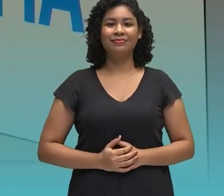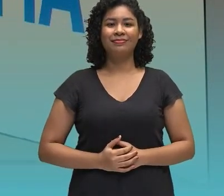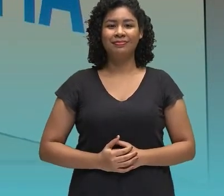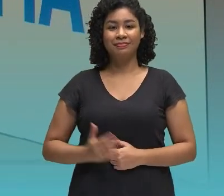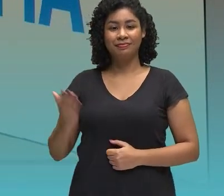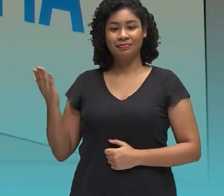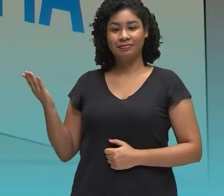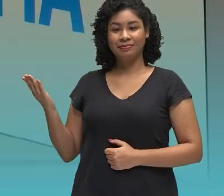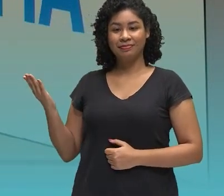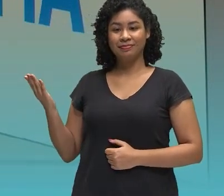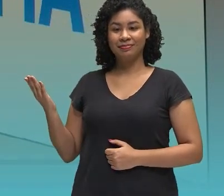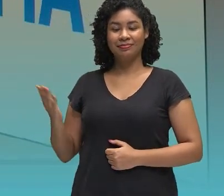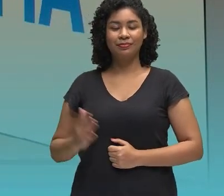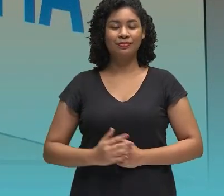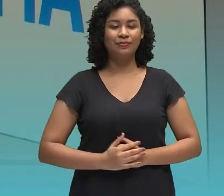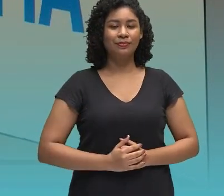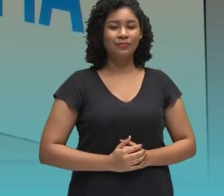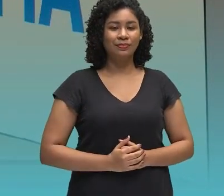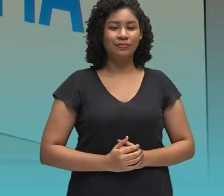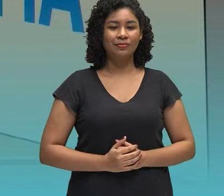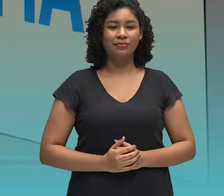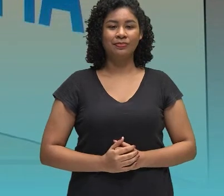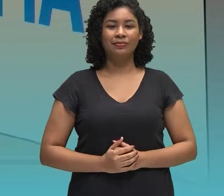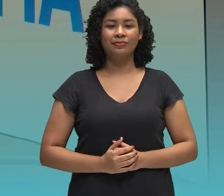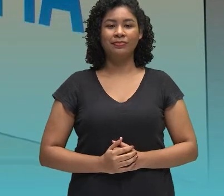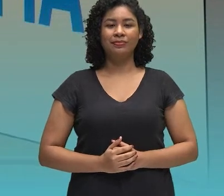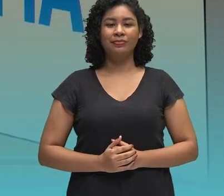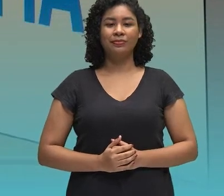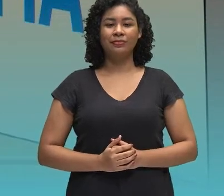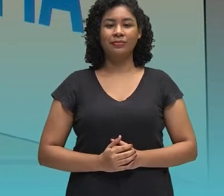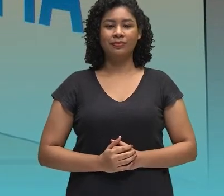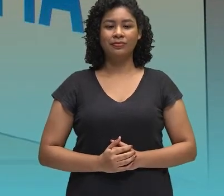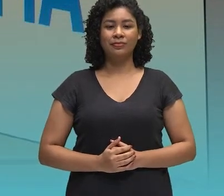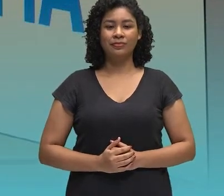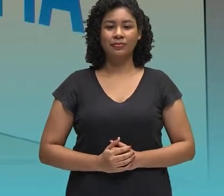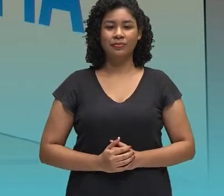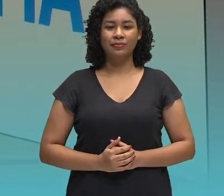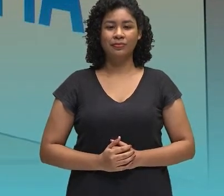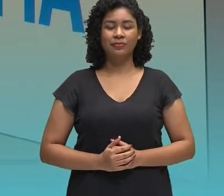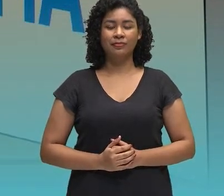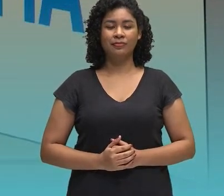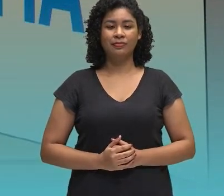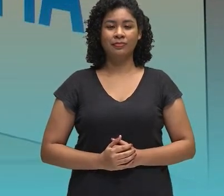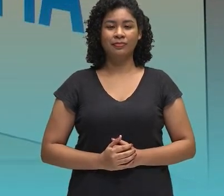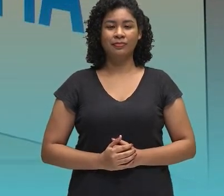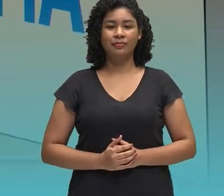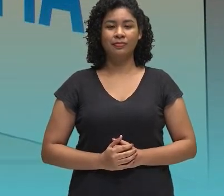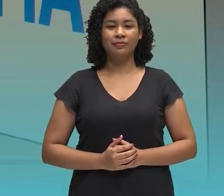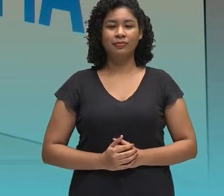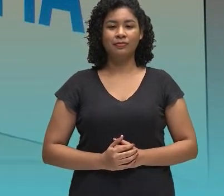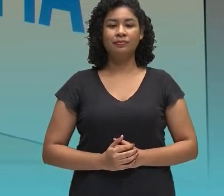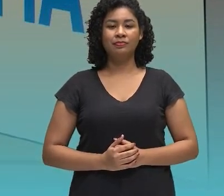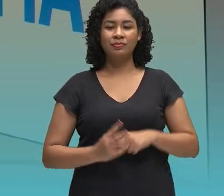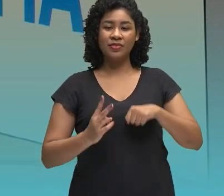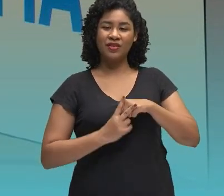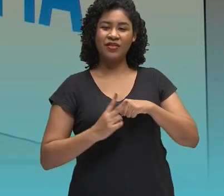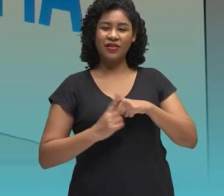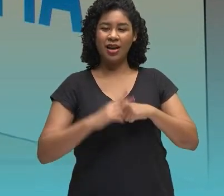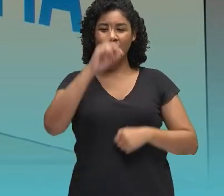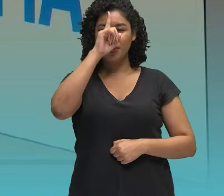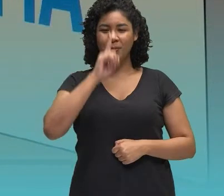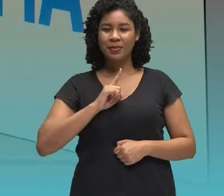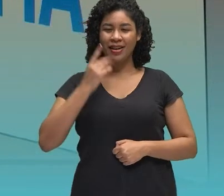And I went to my movies. I went to the movies with some friends. Então, o verbo em destaque aqui, ó,